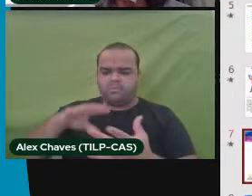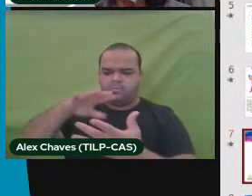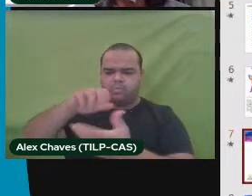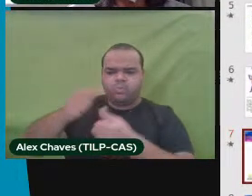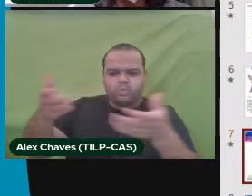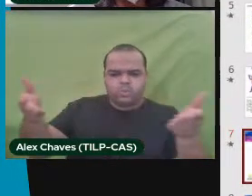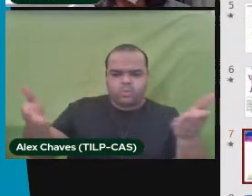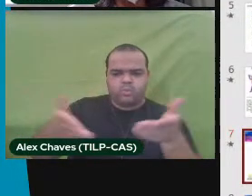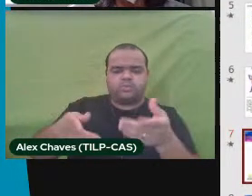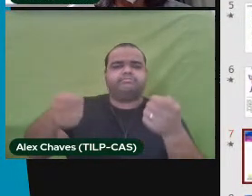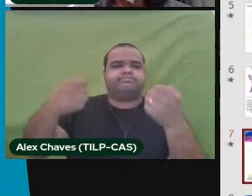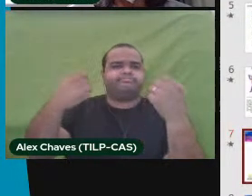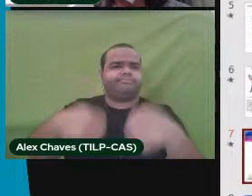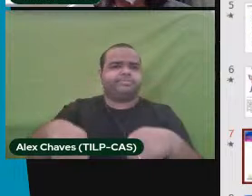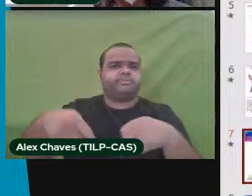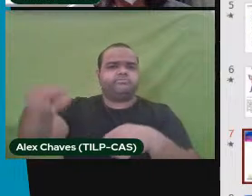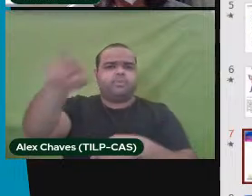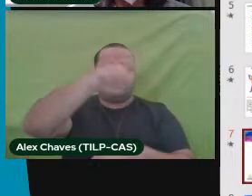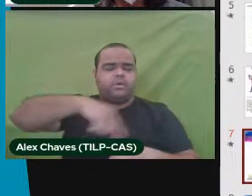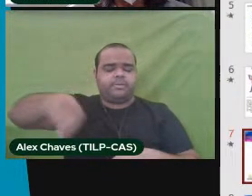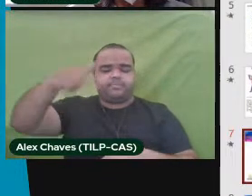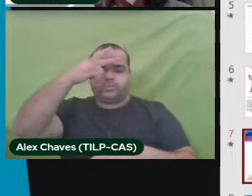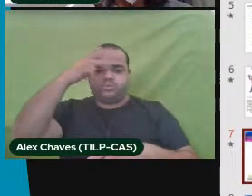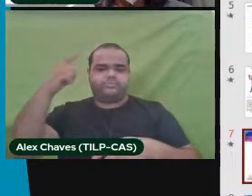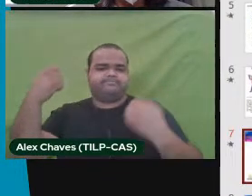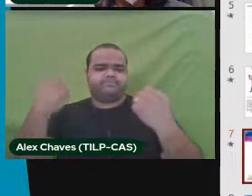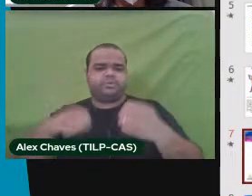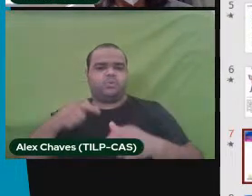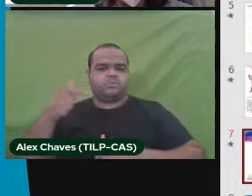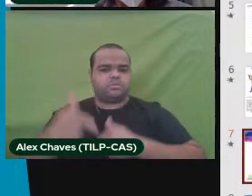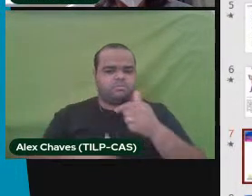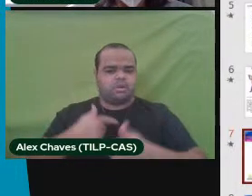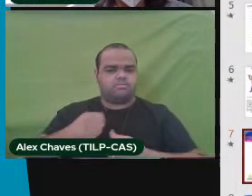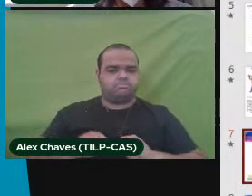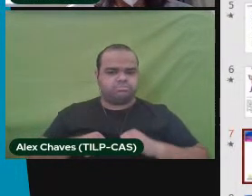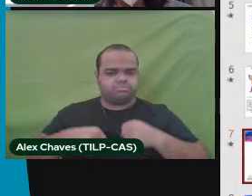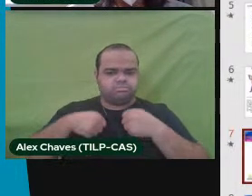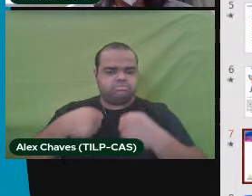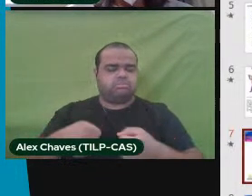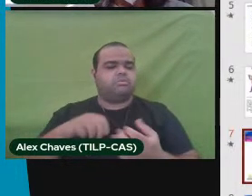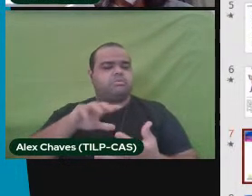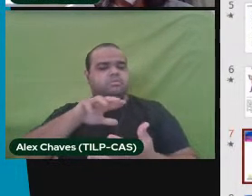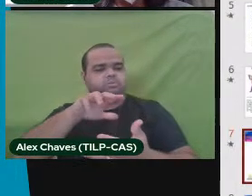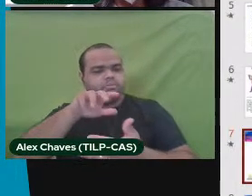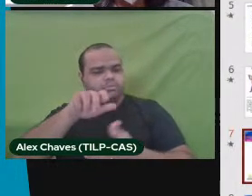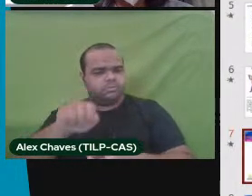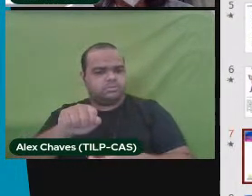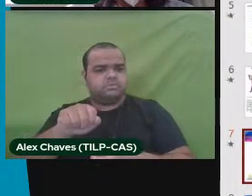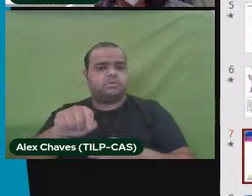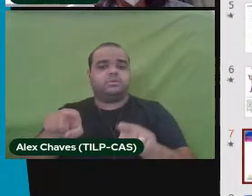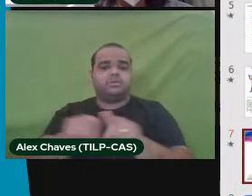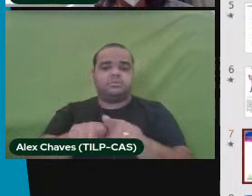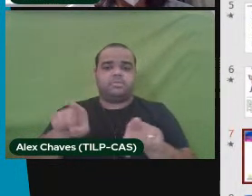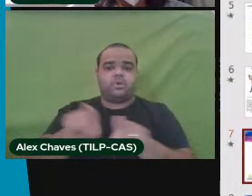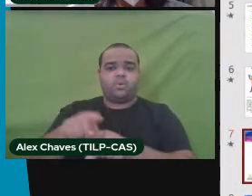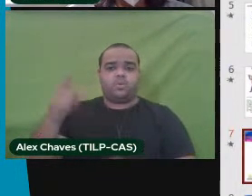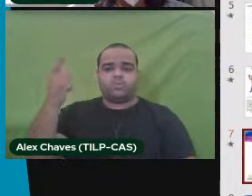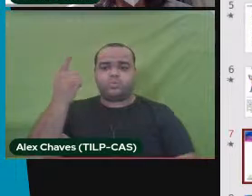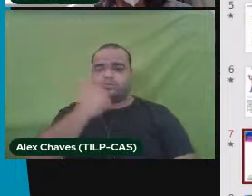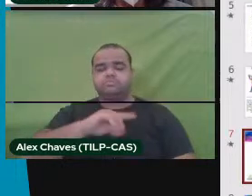precisa pessoas para agir no mundo e para si e por